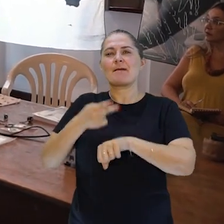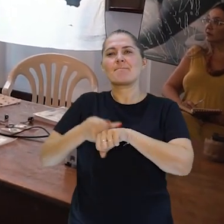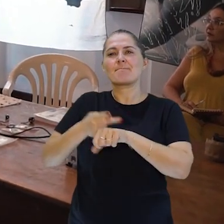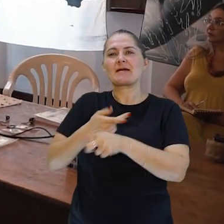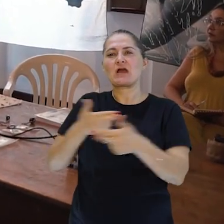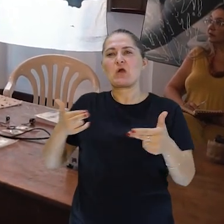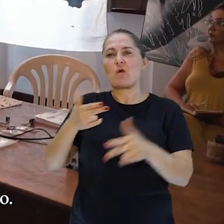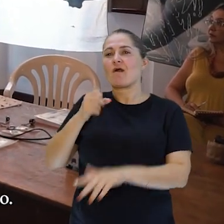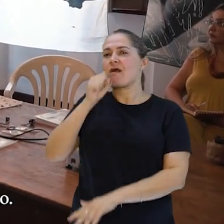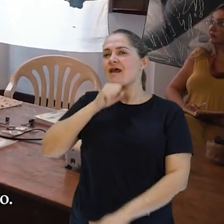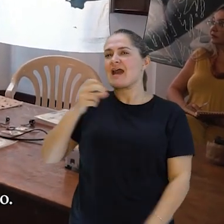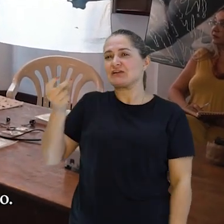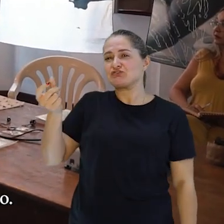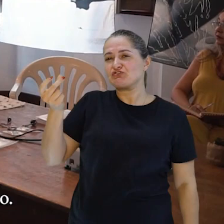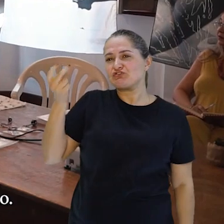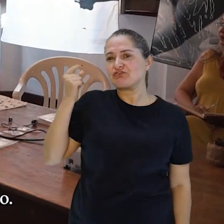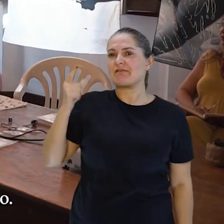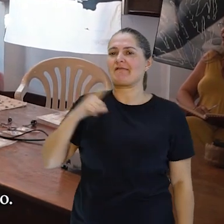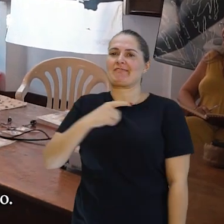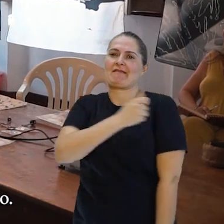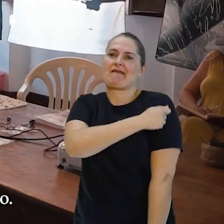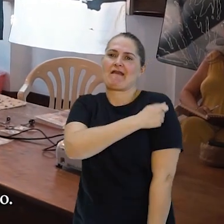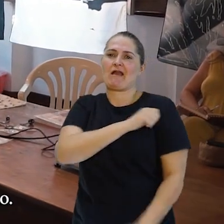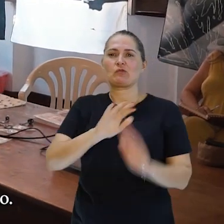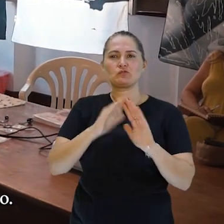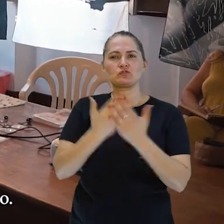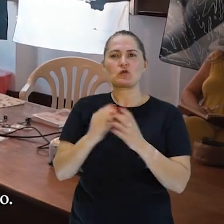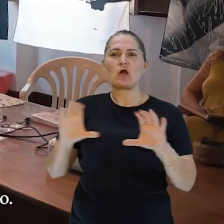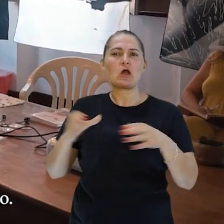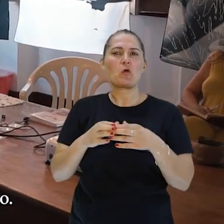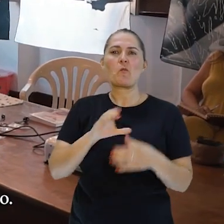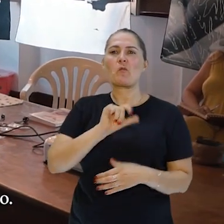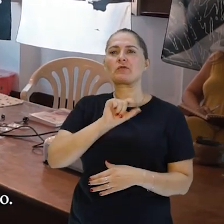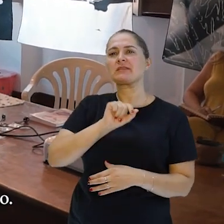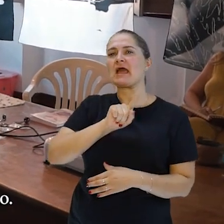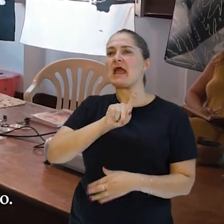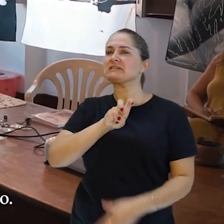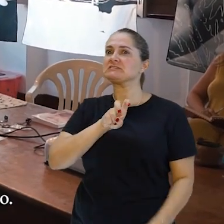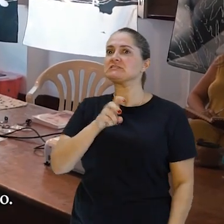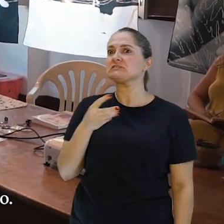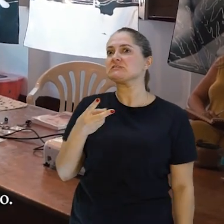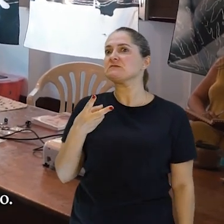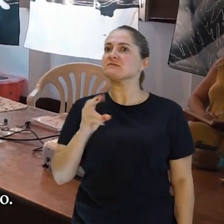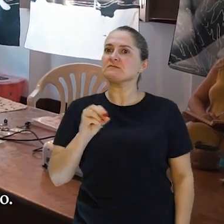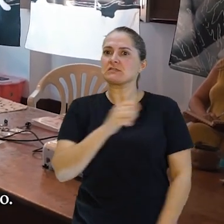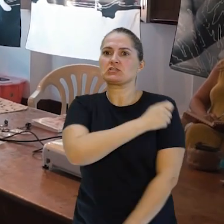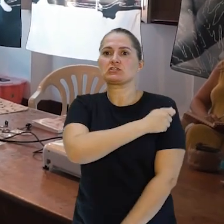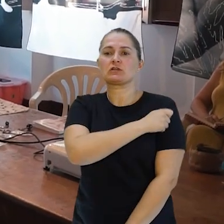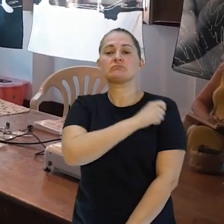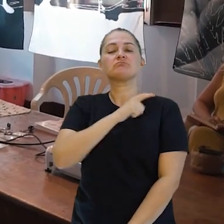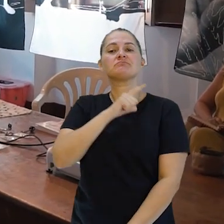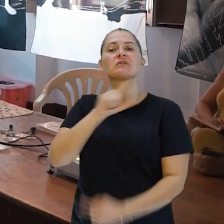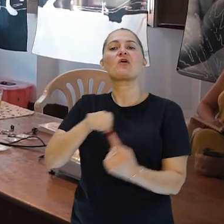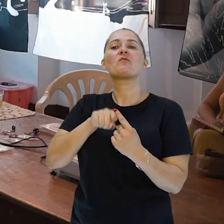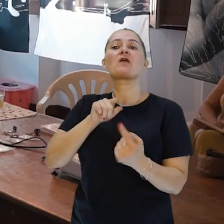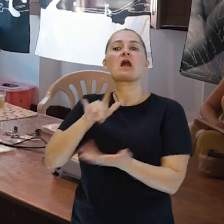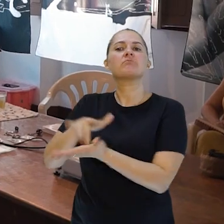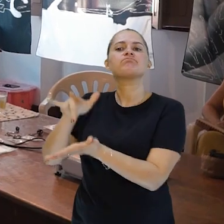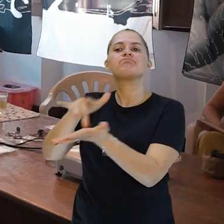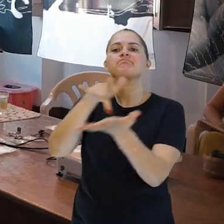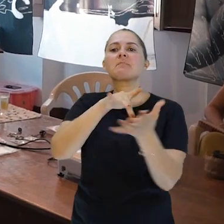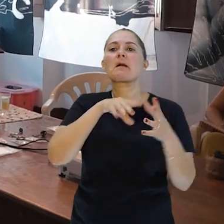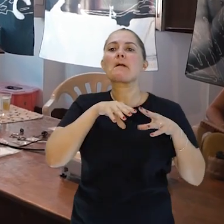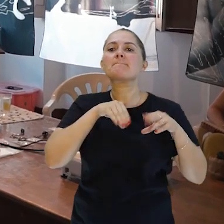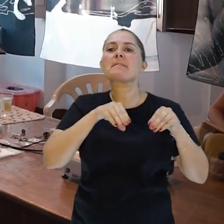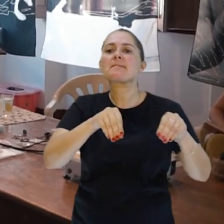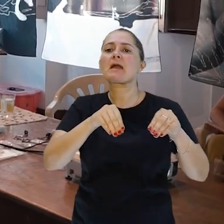peças antigas. Aí vem os alunos das escolas, grupos de 10, 15 alunos, né, por vez, até 20, o máximo, né? O objetivo é que eles toquem as